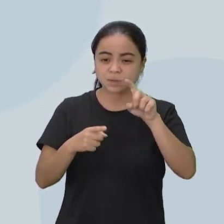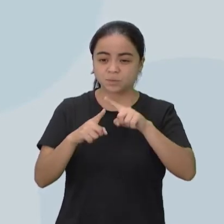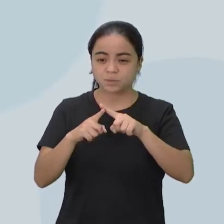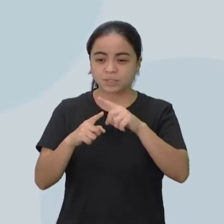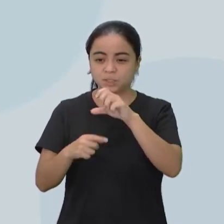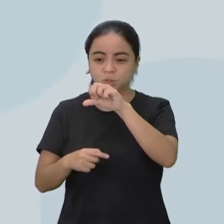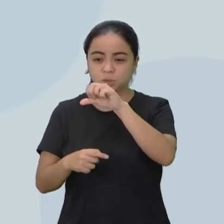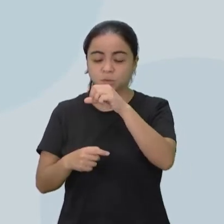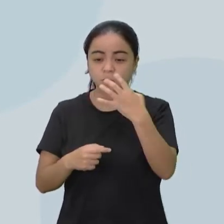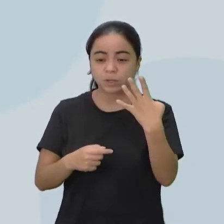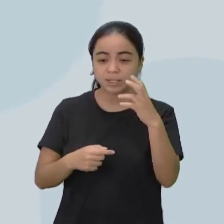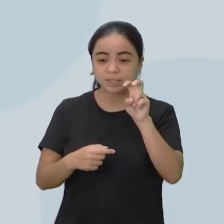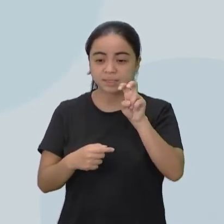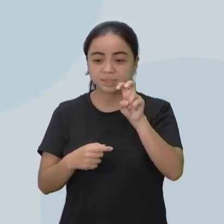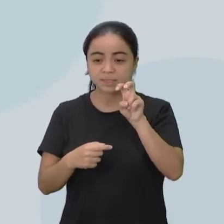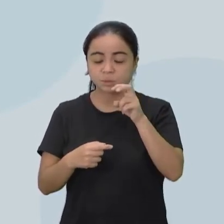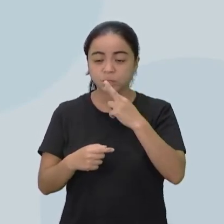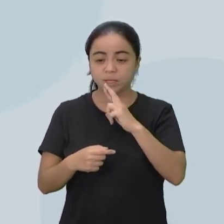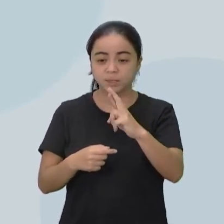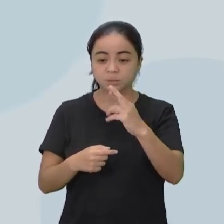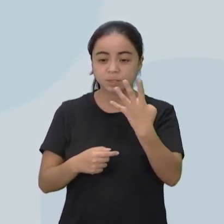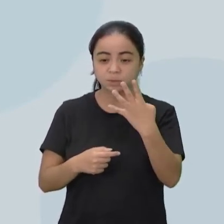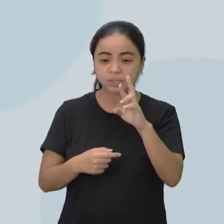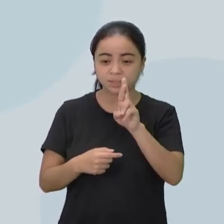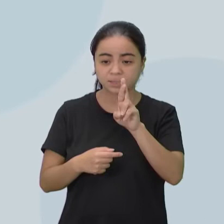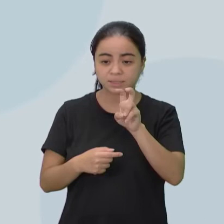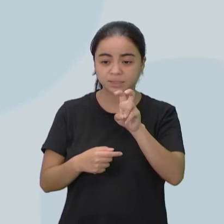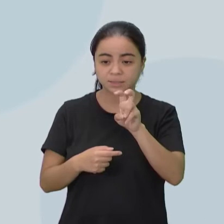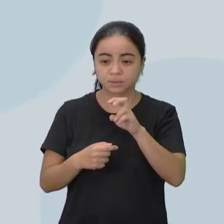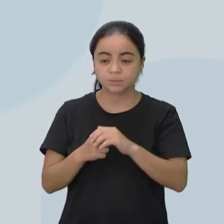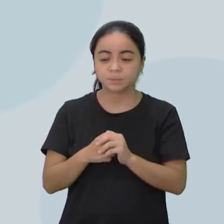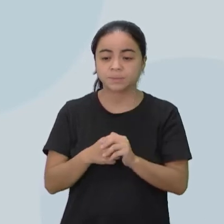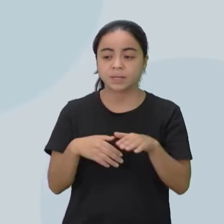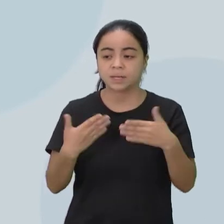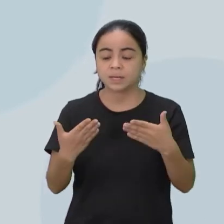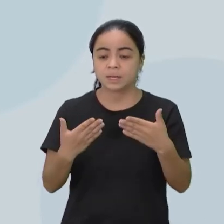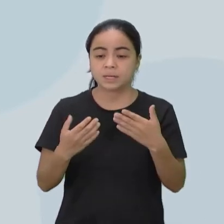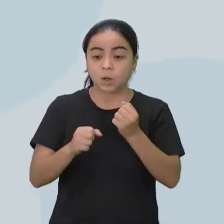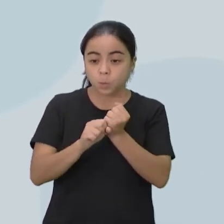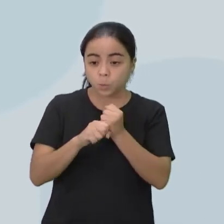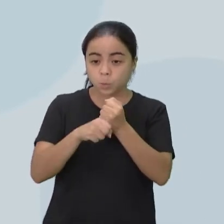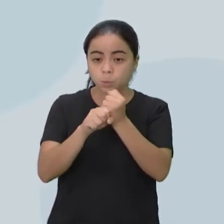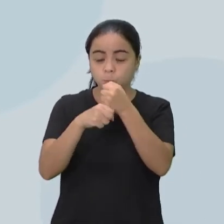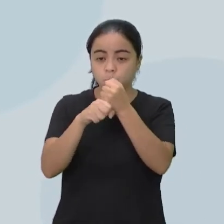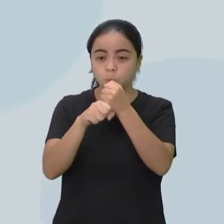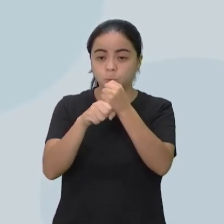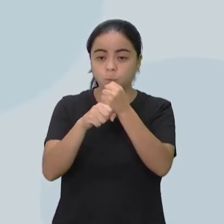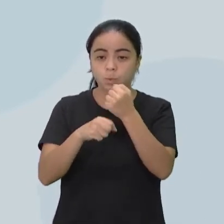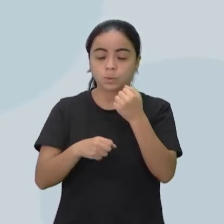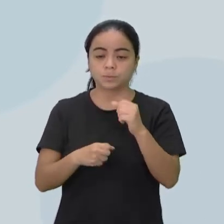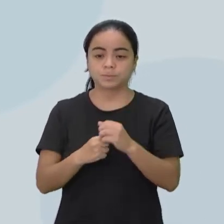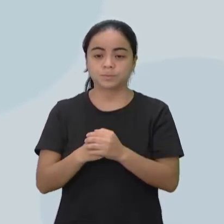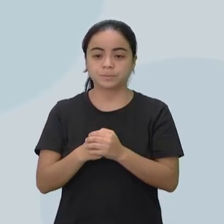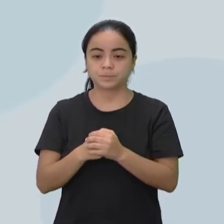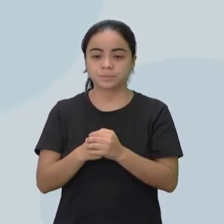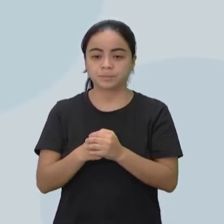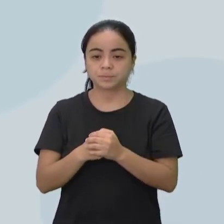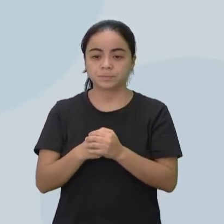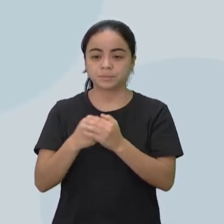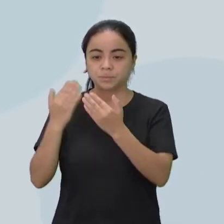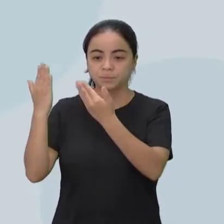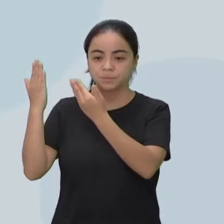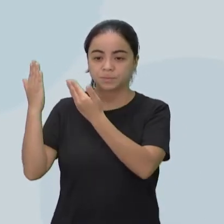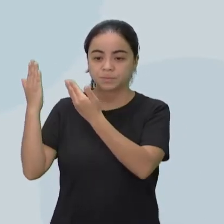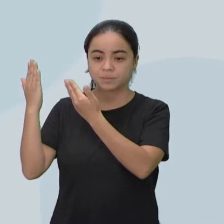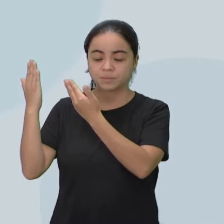já dá 45, passa, né? Tô chutando 4, tá bom? E aí eu faço a continha lá do lado, ó, 96 vezes 4 para ver se cabe,